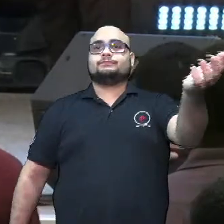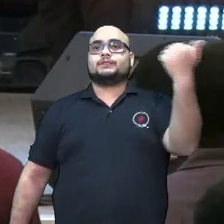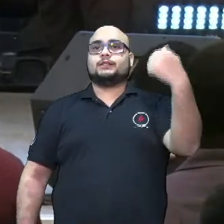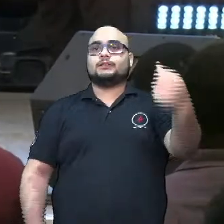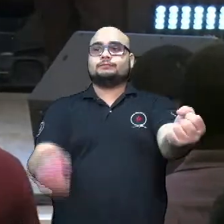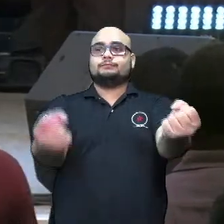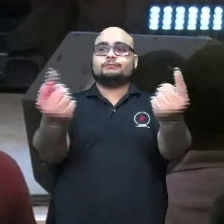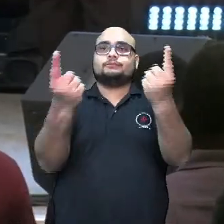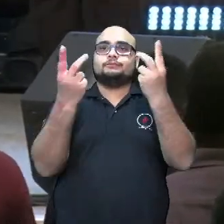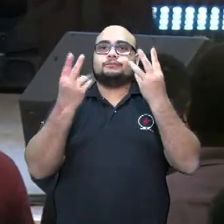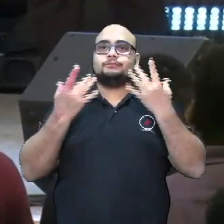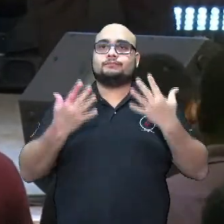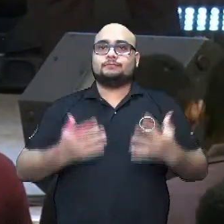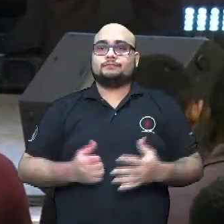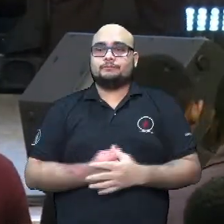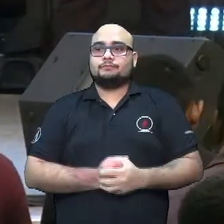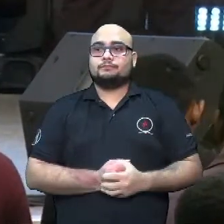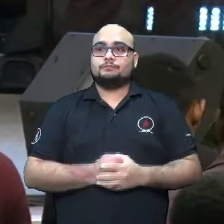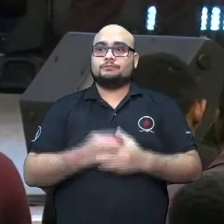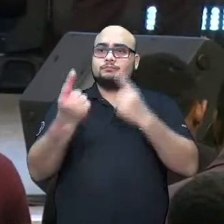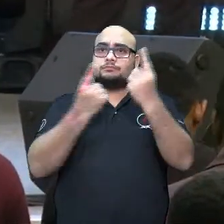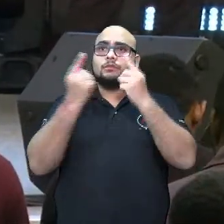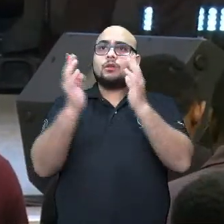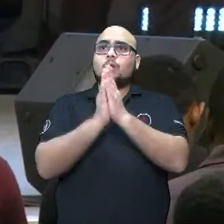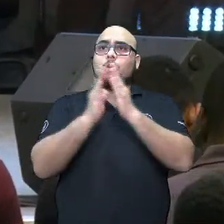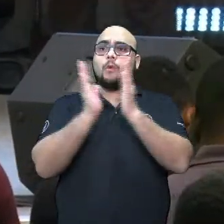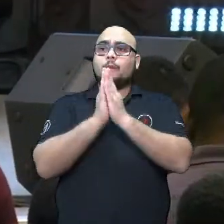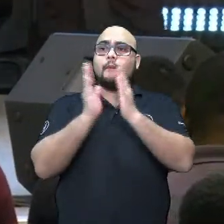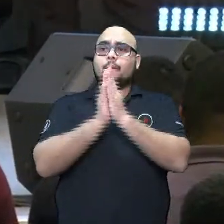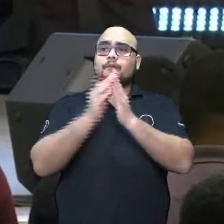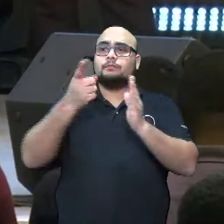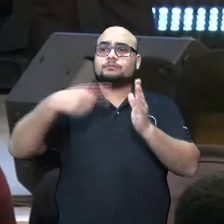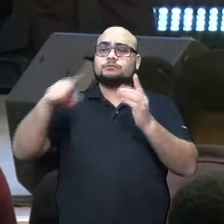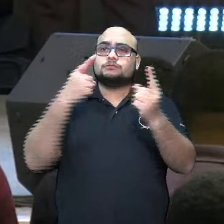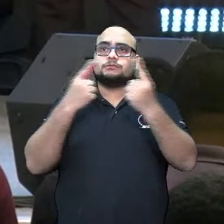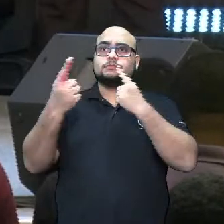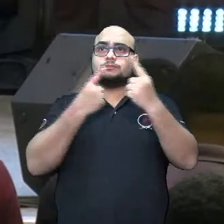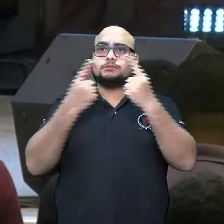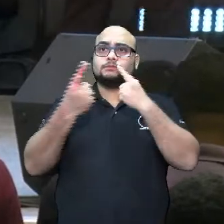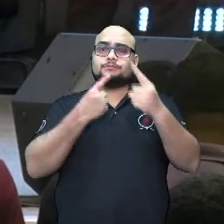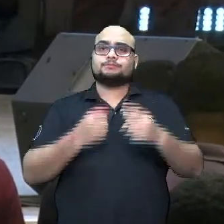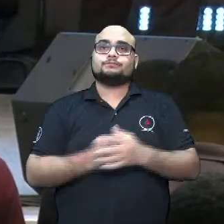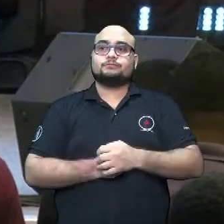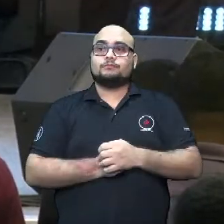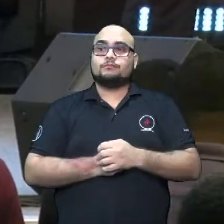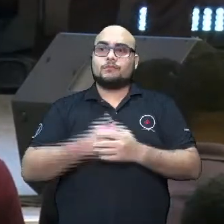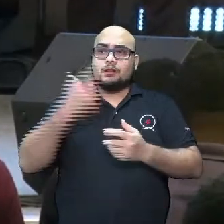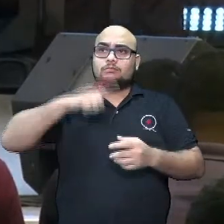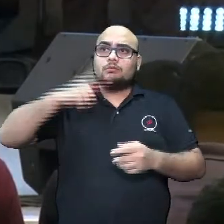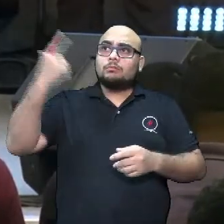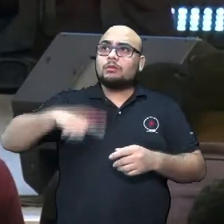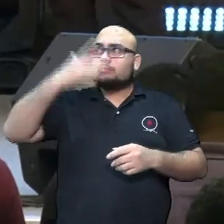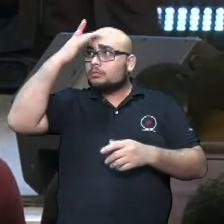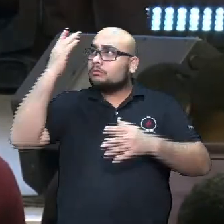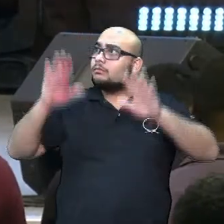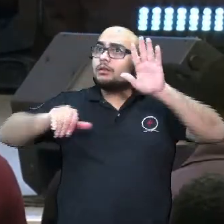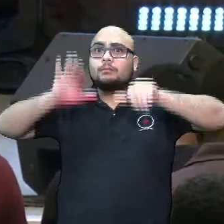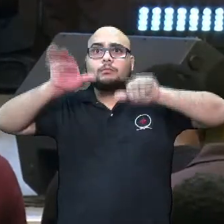Onde você está? Eu vou orar, mas eu preciso que você venha. Tem mais alguém? Isso, traga ele, traga ela. Venha, meu